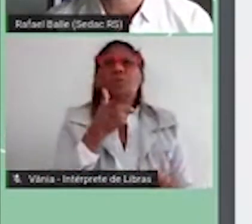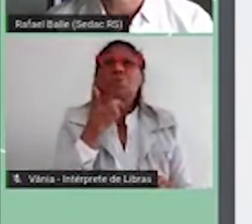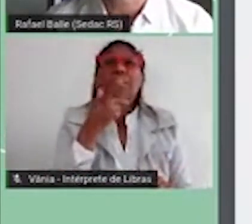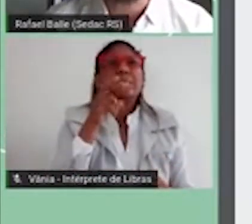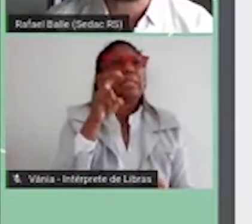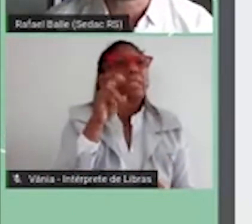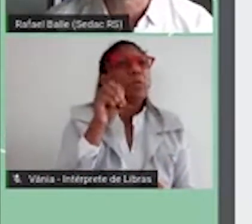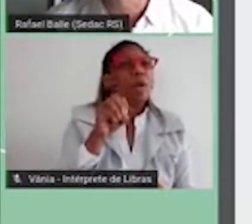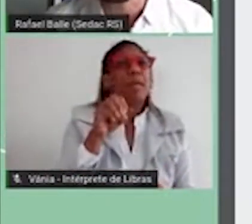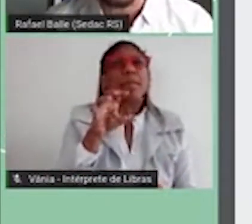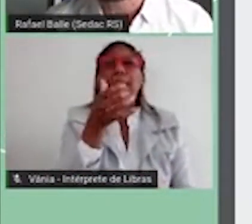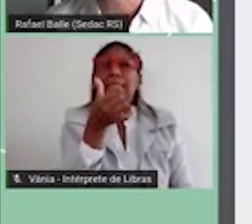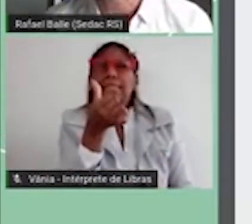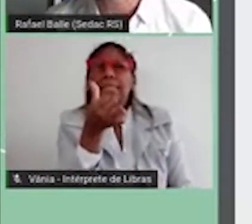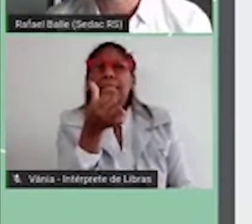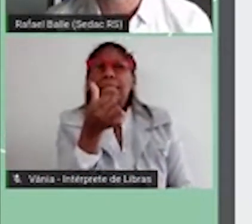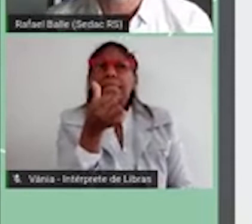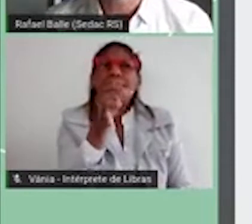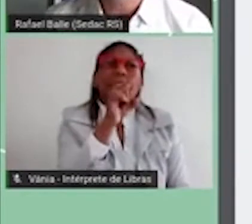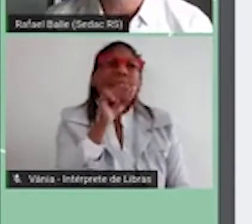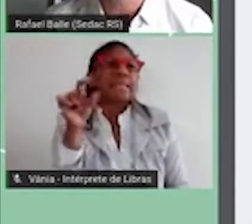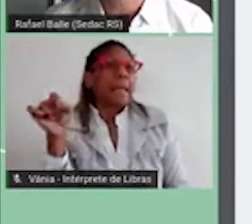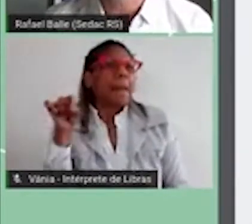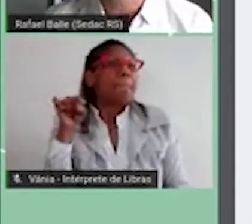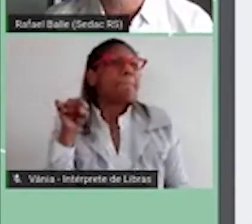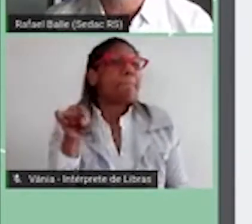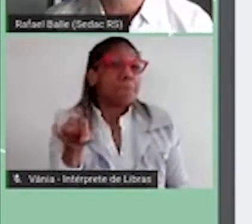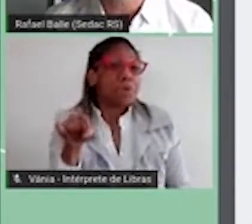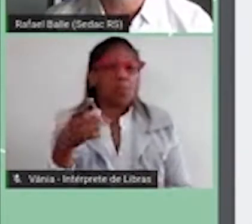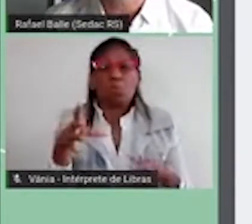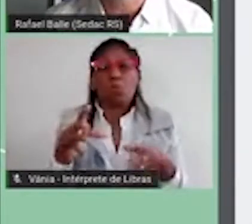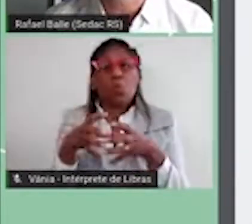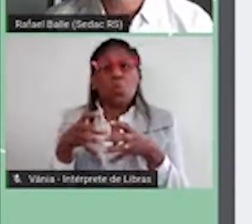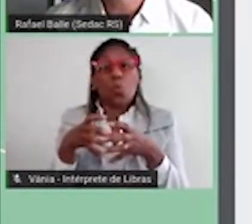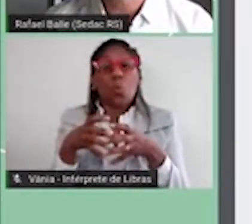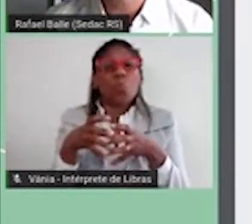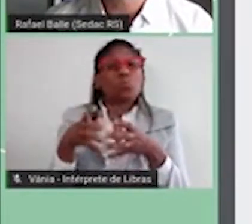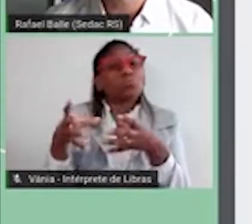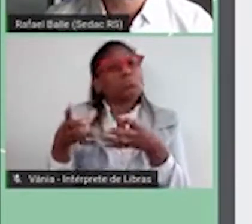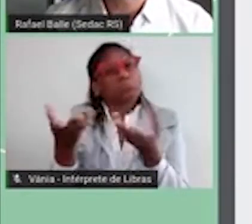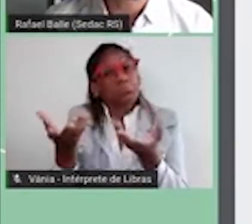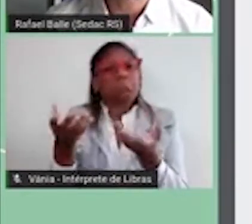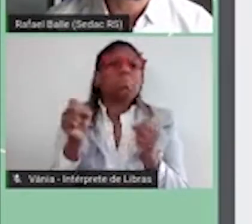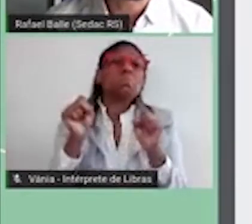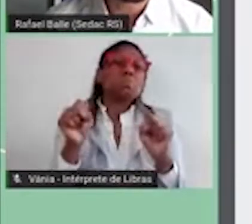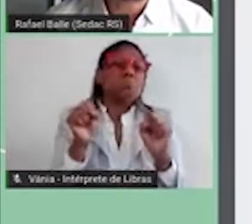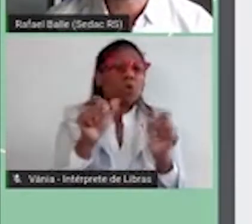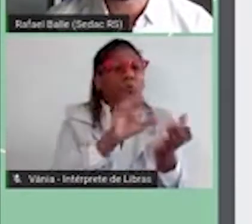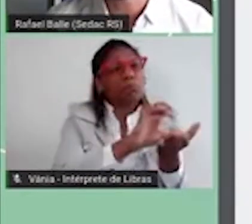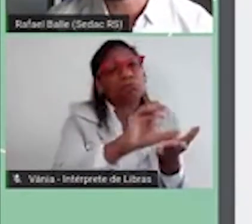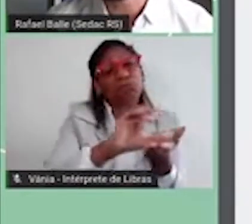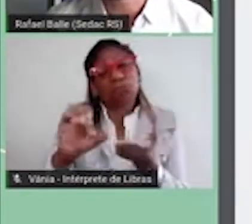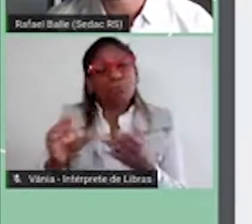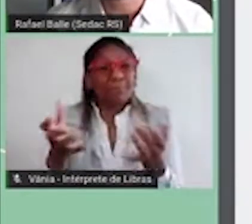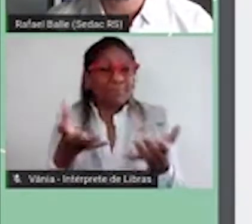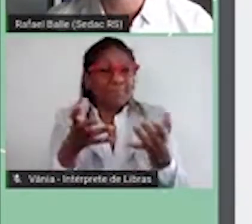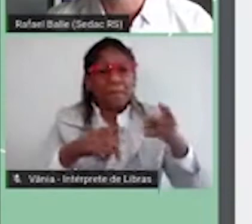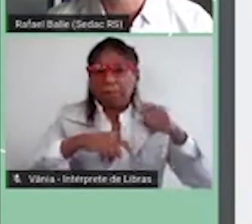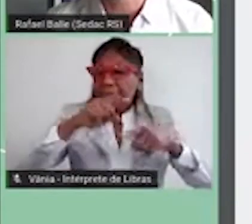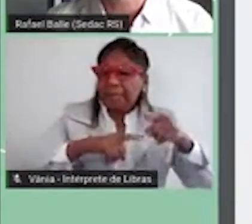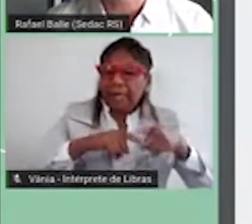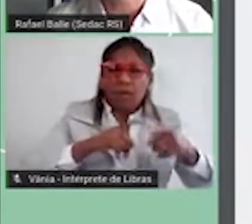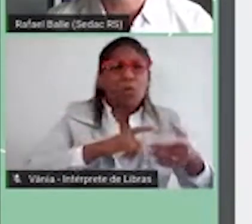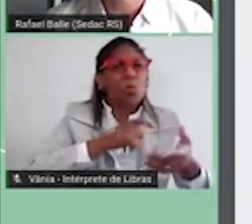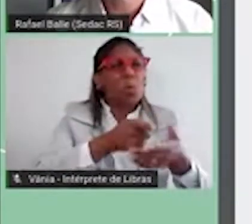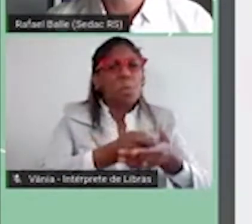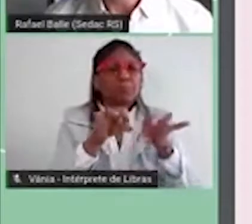para cada espaço cultural, coletivo, que possa estar buscando adquirir bens e materiais para estruturar